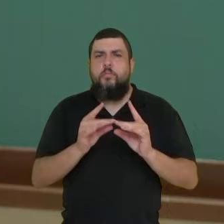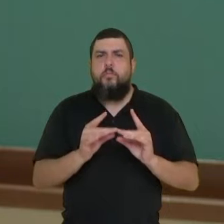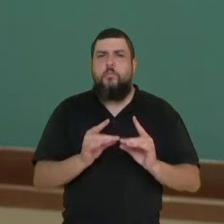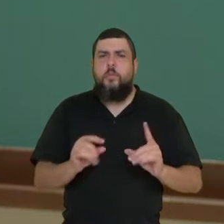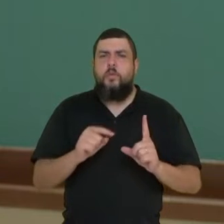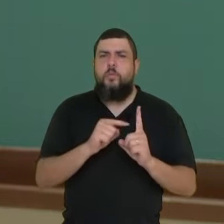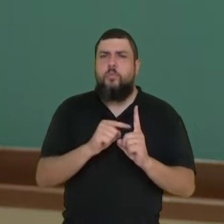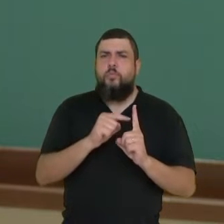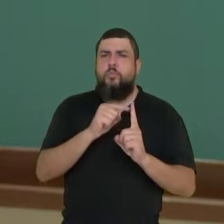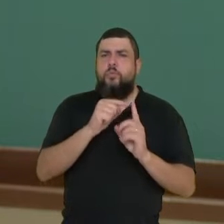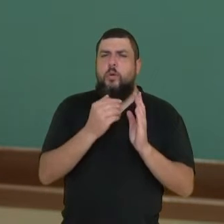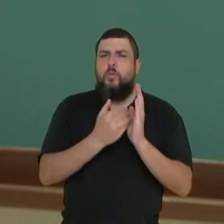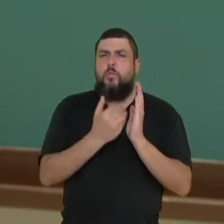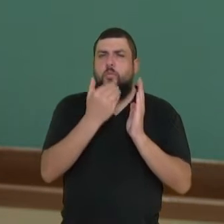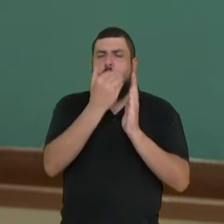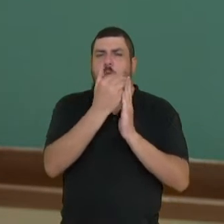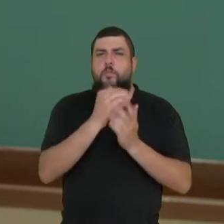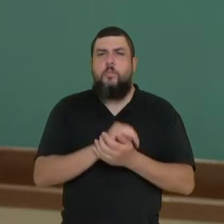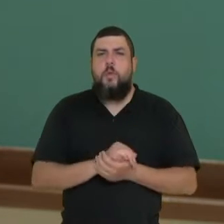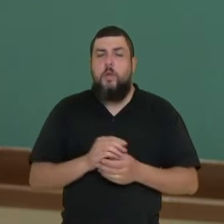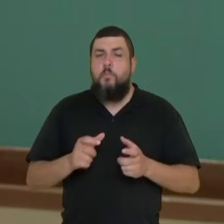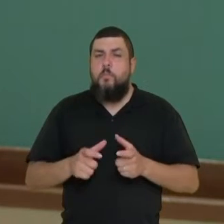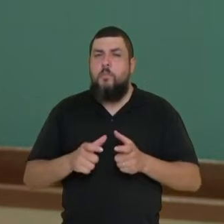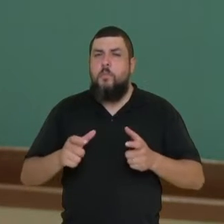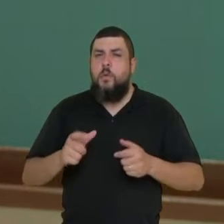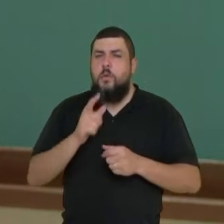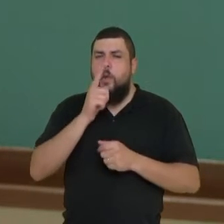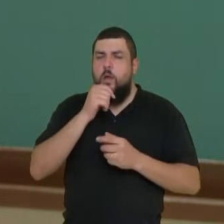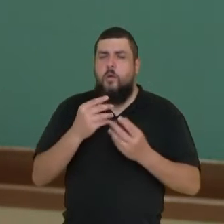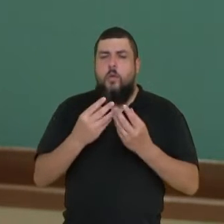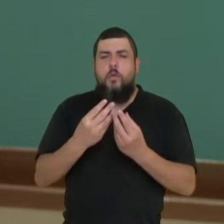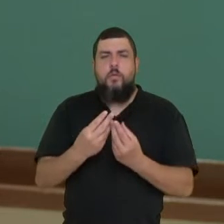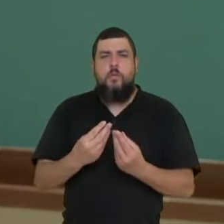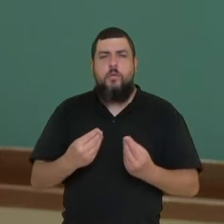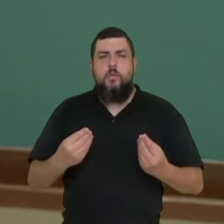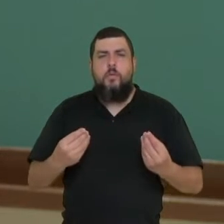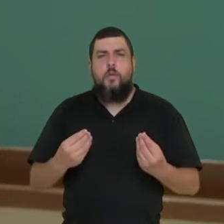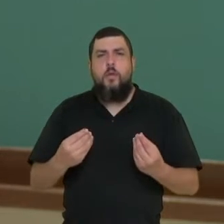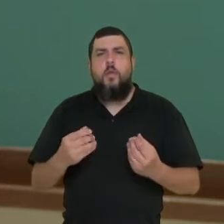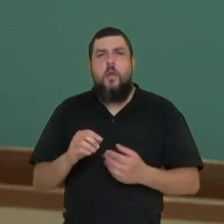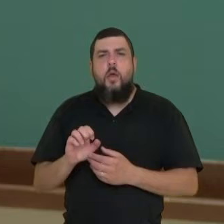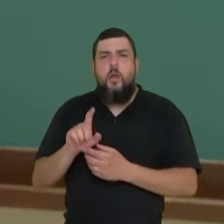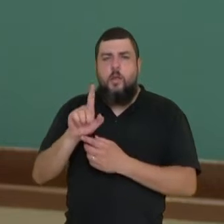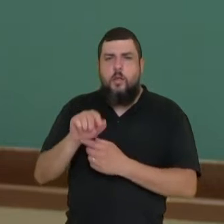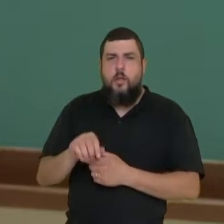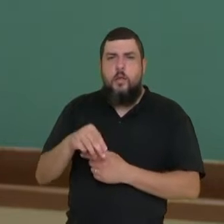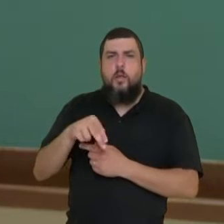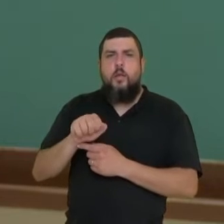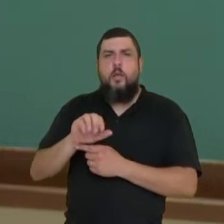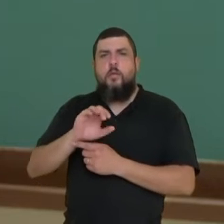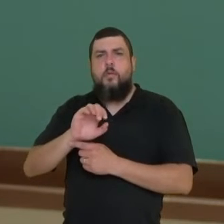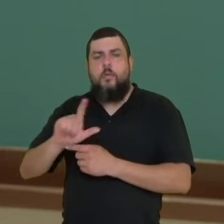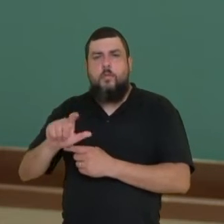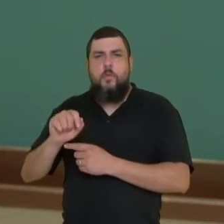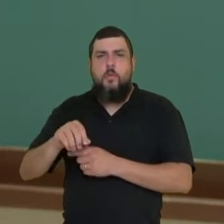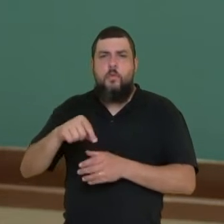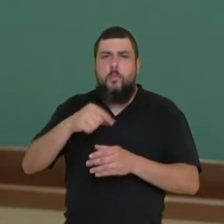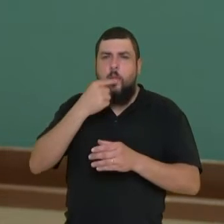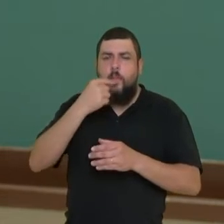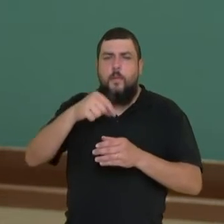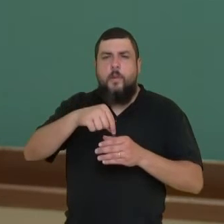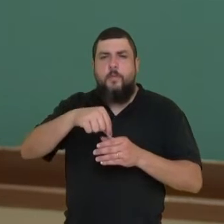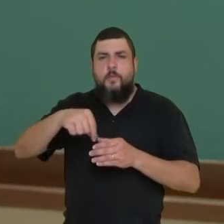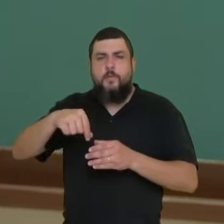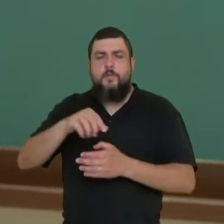A maioria dos sais é solúvel em água e um sal que você conhece bem é o cloreto de sódio, que é o sal de cozinha, que está aí na sua casa